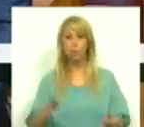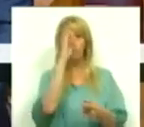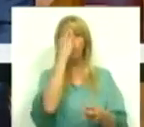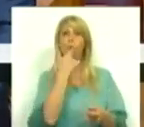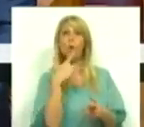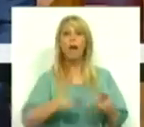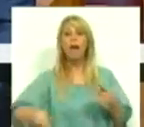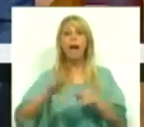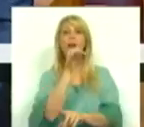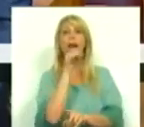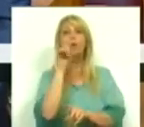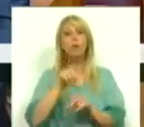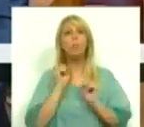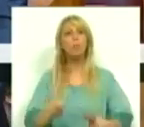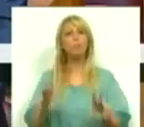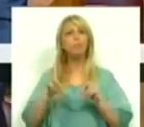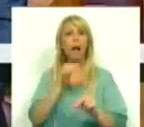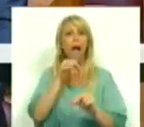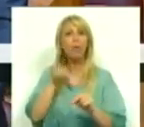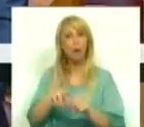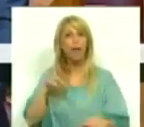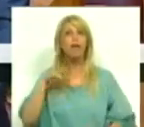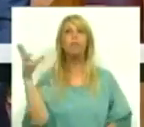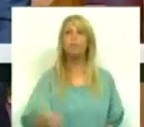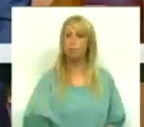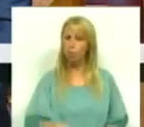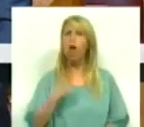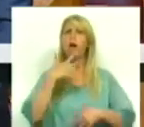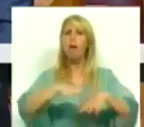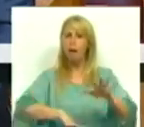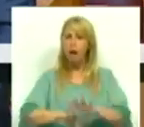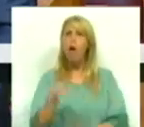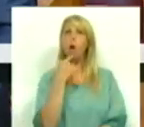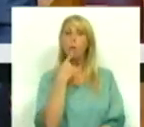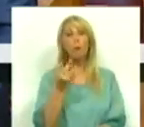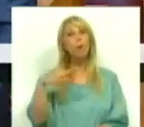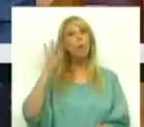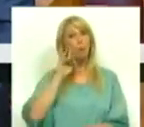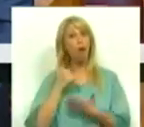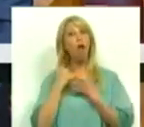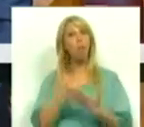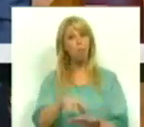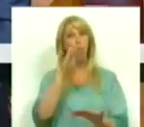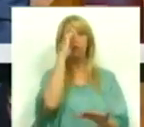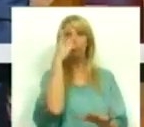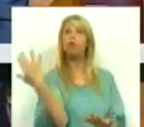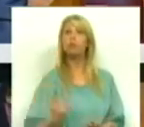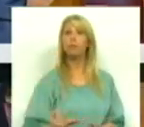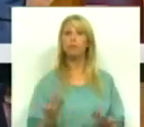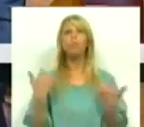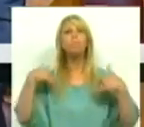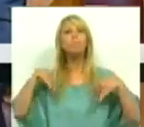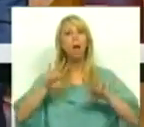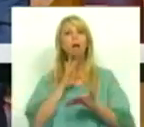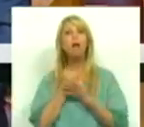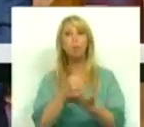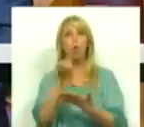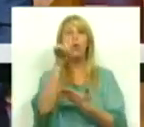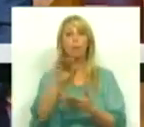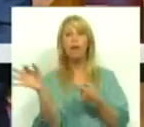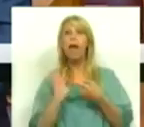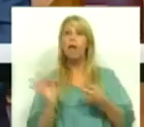e do saneamento em Portugal. Muito foi feito e o Partido Socialista contribuiu para esse esforço. Contudo, contribuiu também para